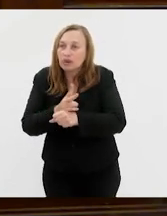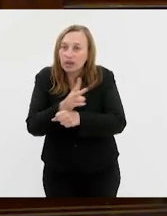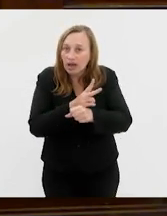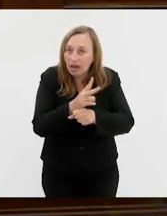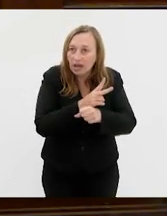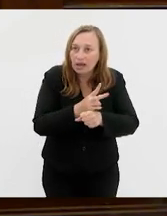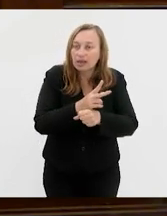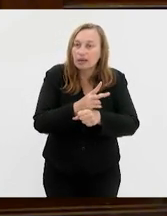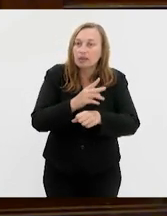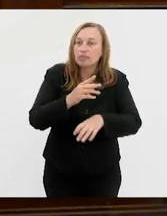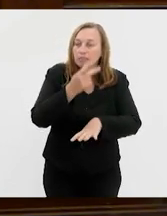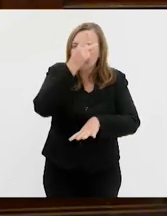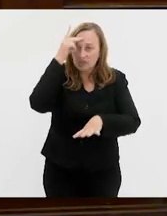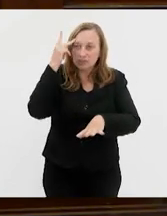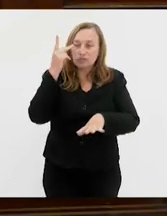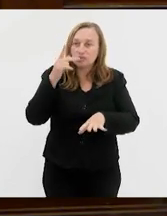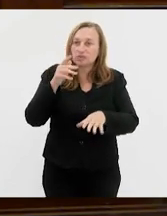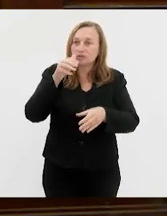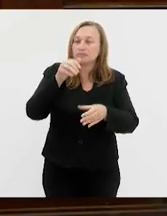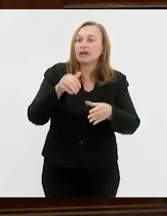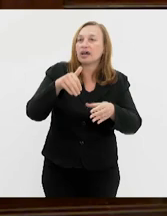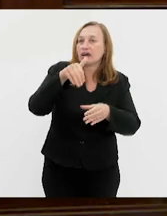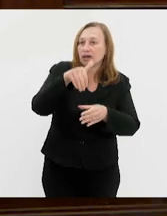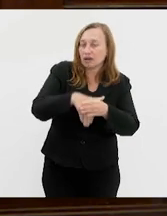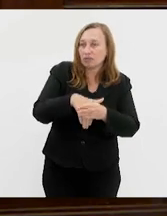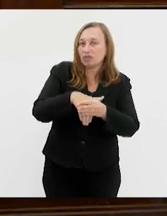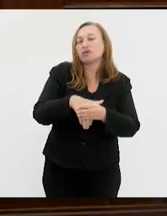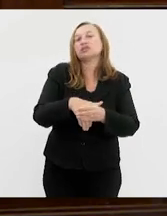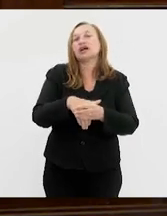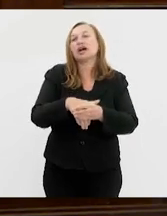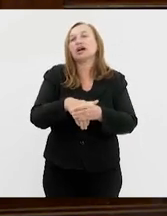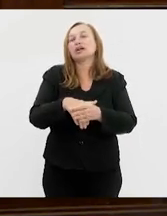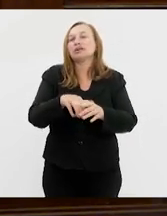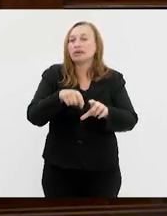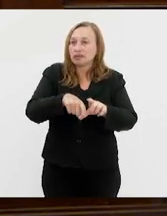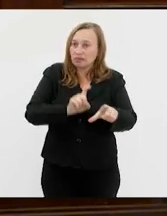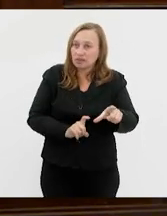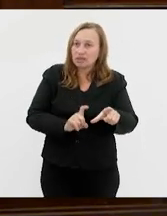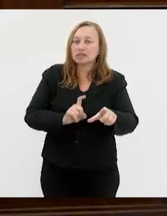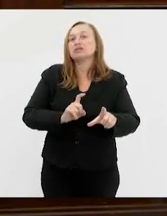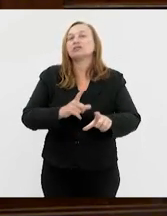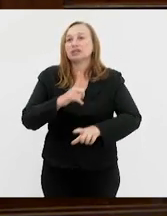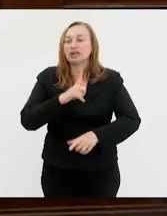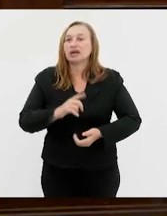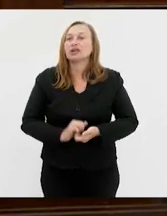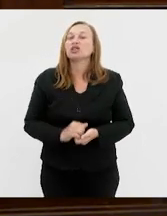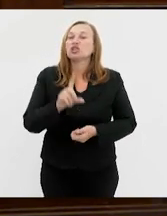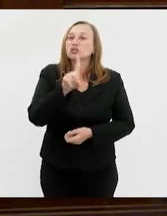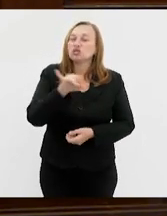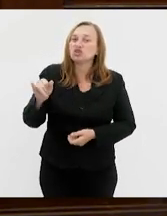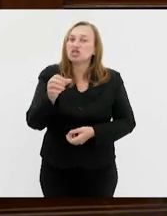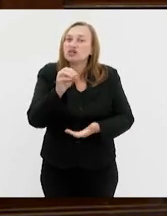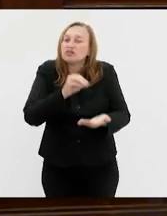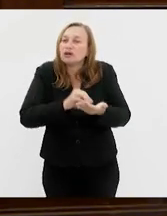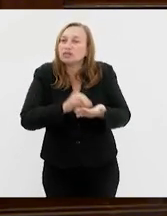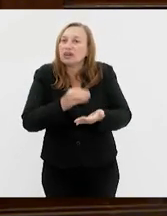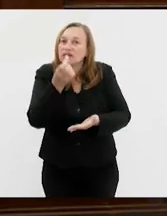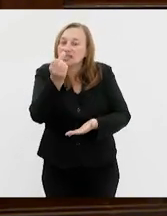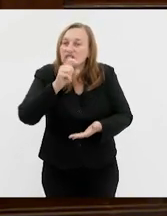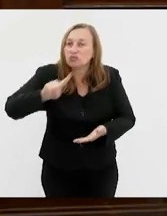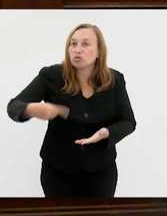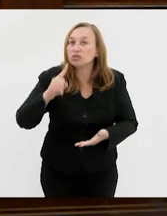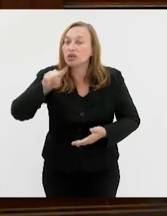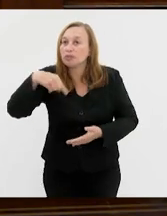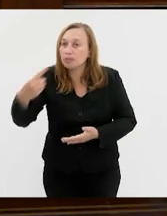emancipação. Para ser rápido, no dia faltava 6 mil. Depois,